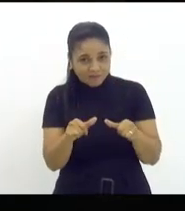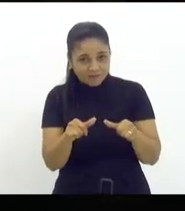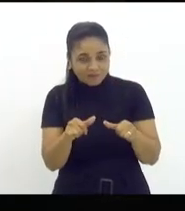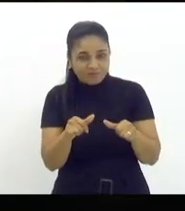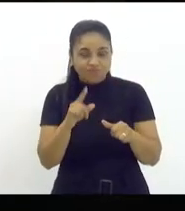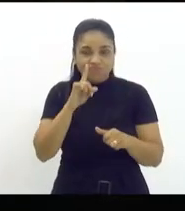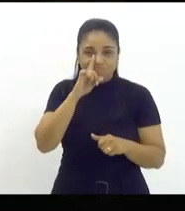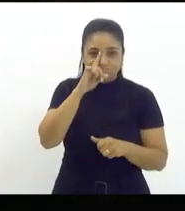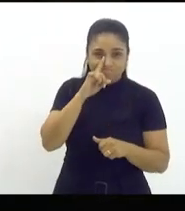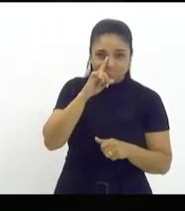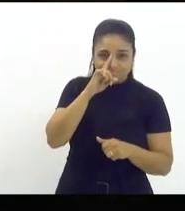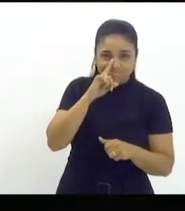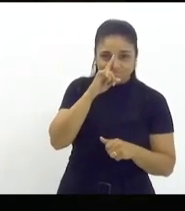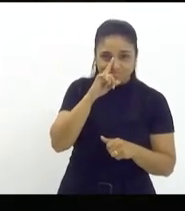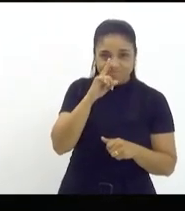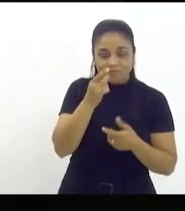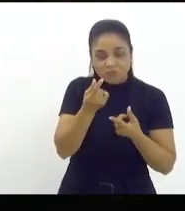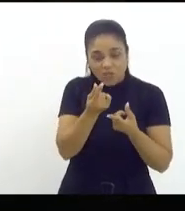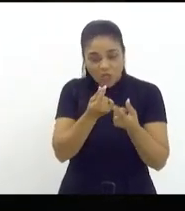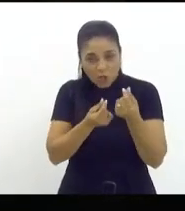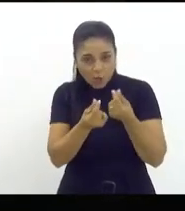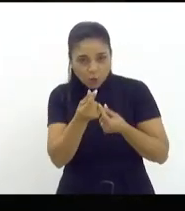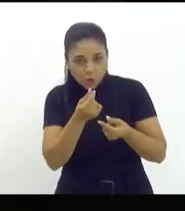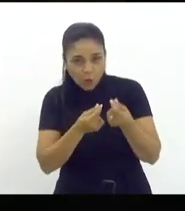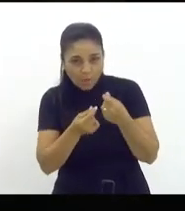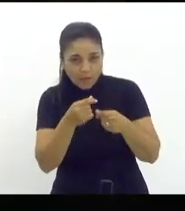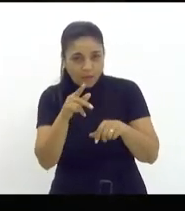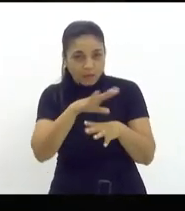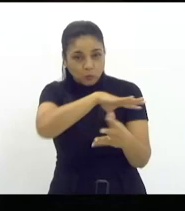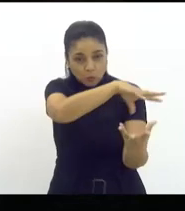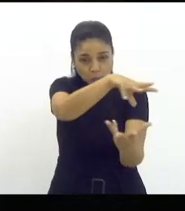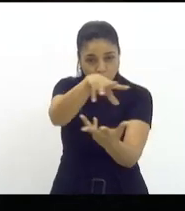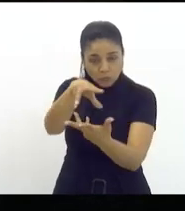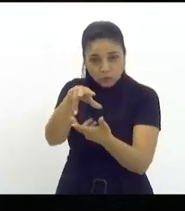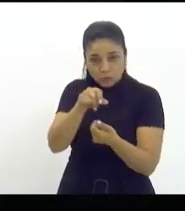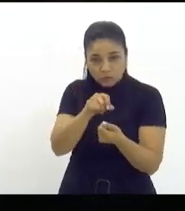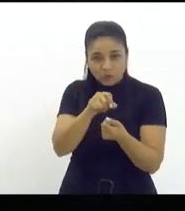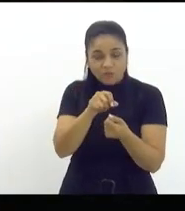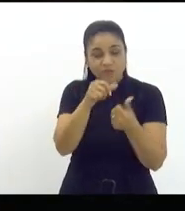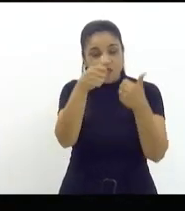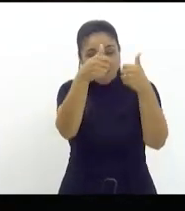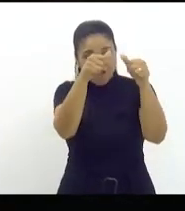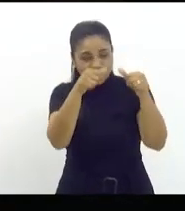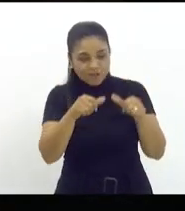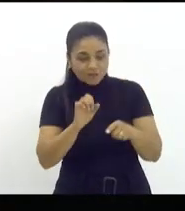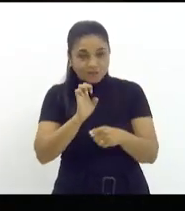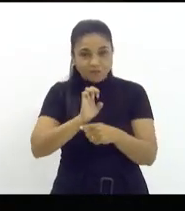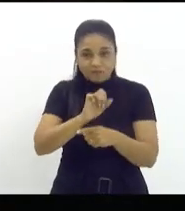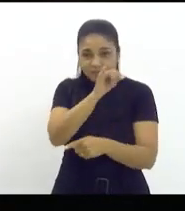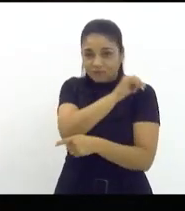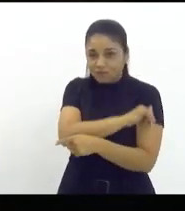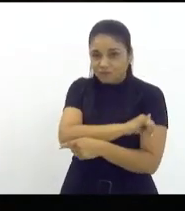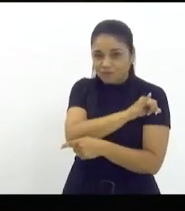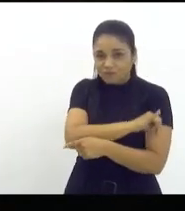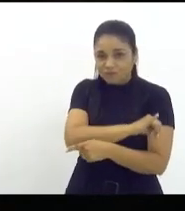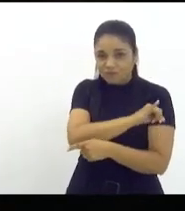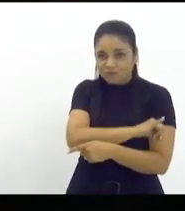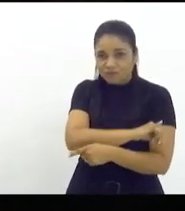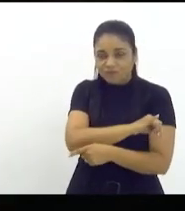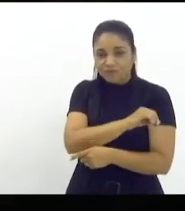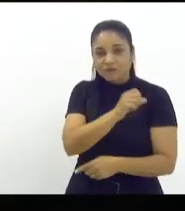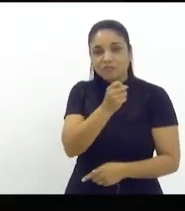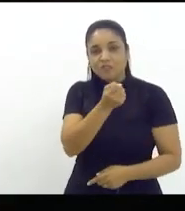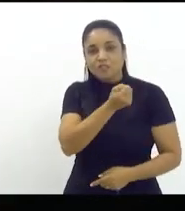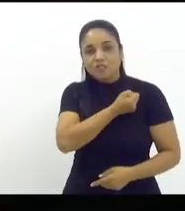risco das economias mundiais avaliou o estado do Rio de Janeiro na nota